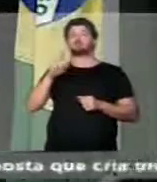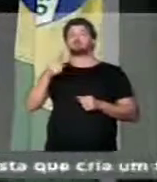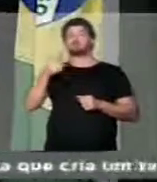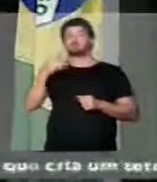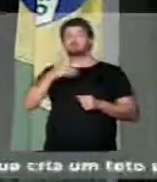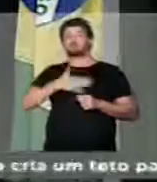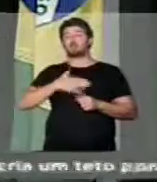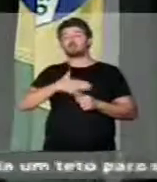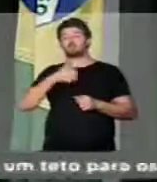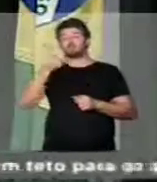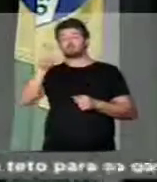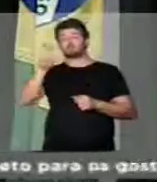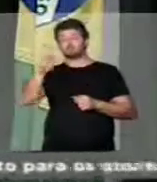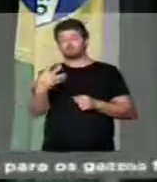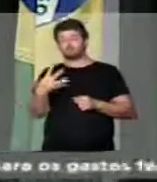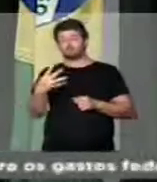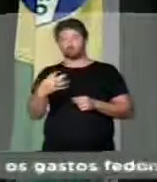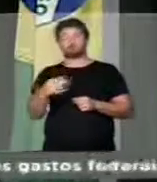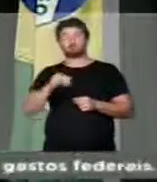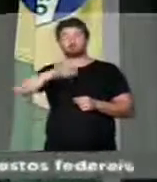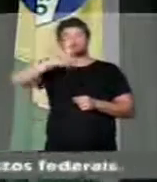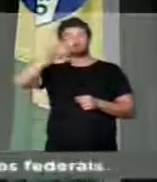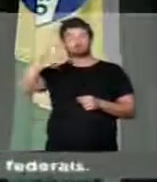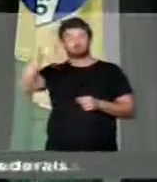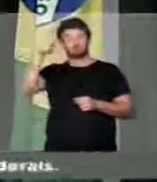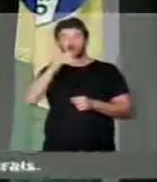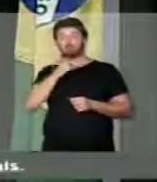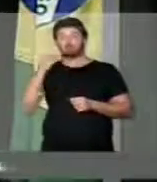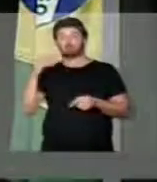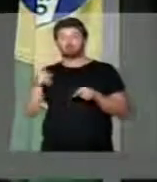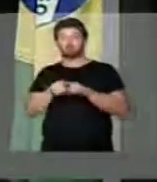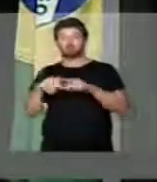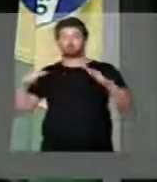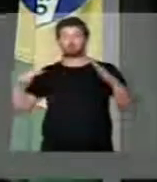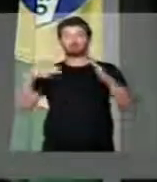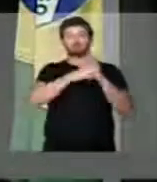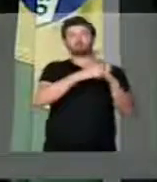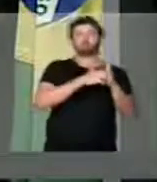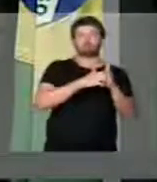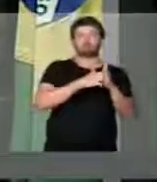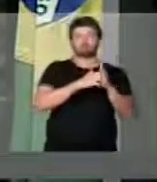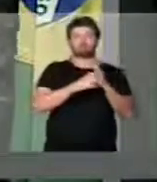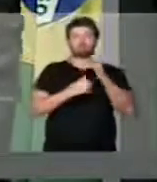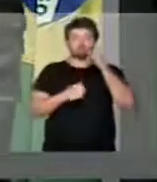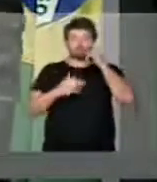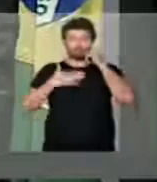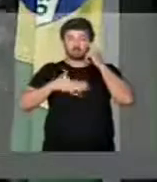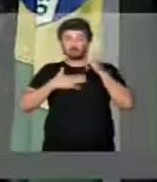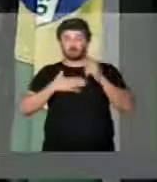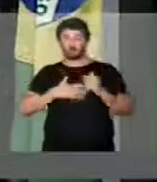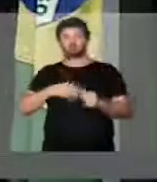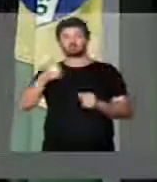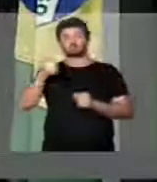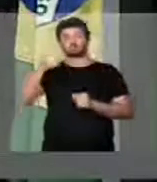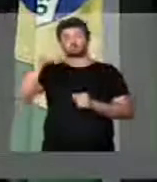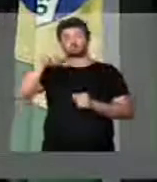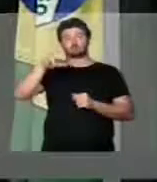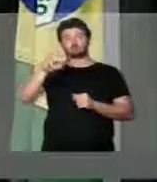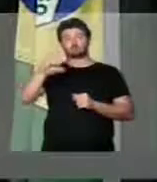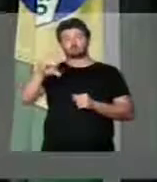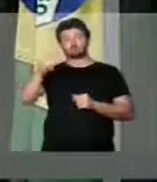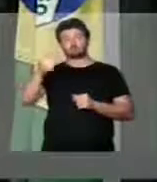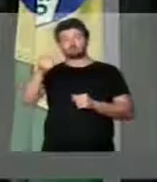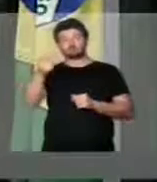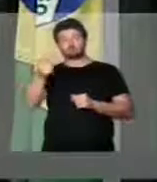1954. Juscelino morreu tragicamente em acidente na Via Dutra em agosto de 76.